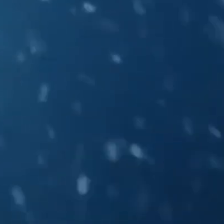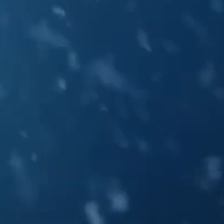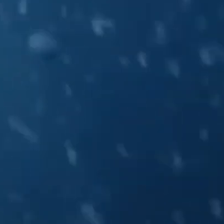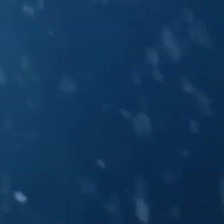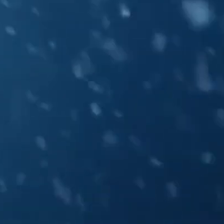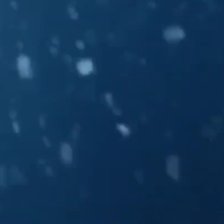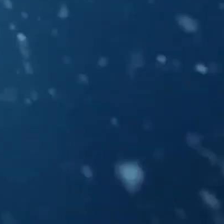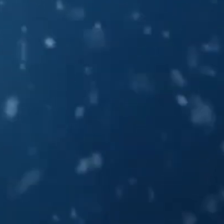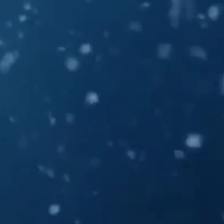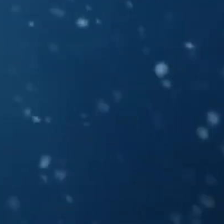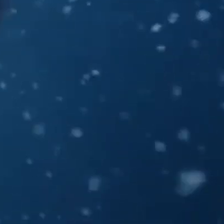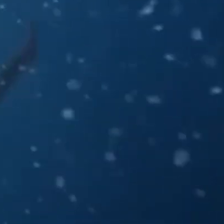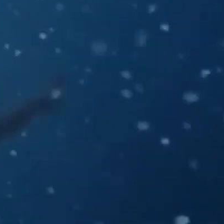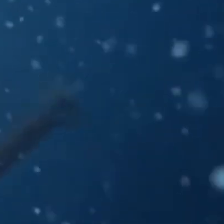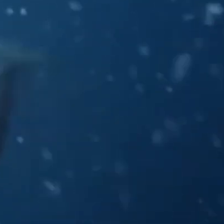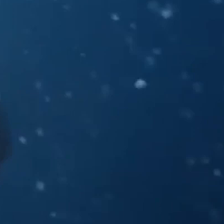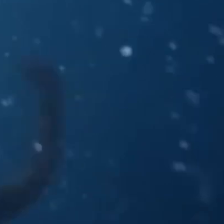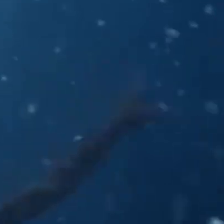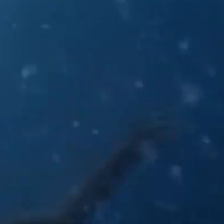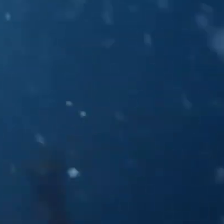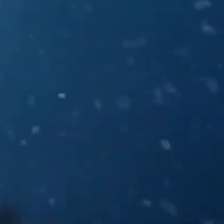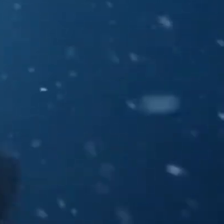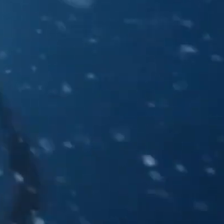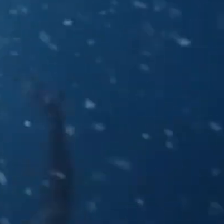e ri-se Satanás.